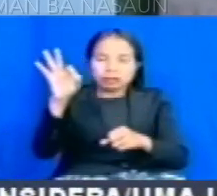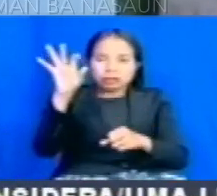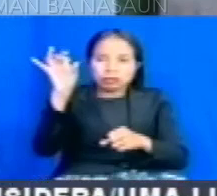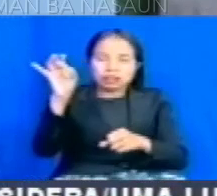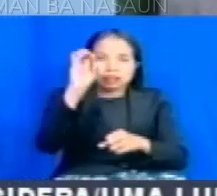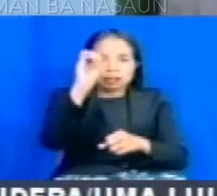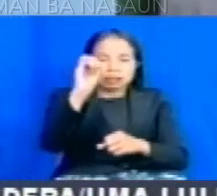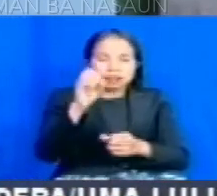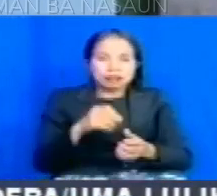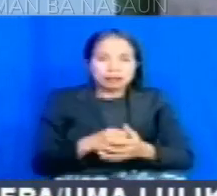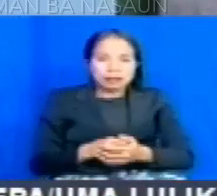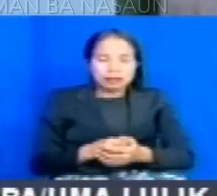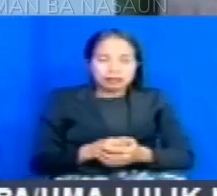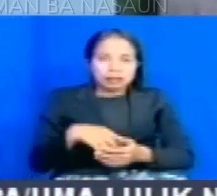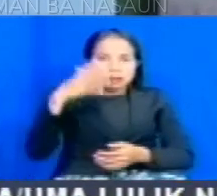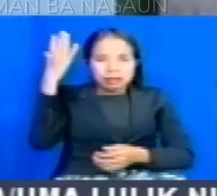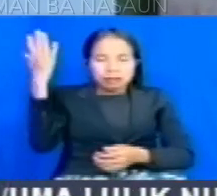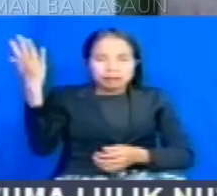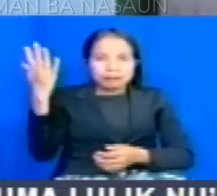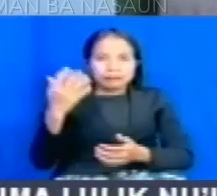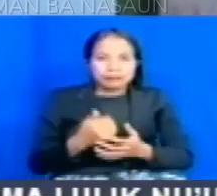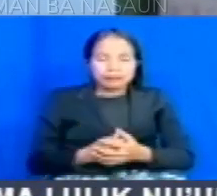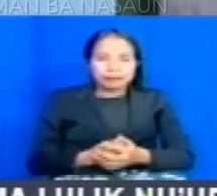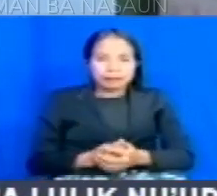980. Iha Naba,